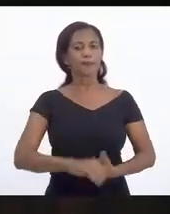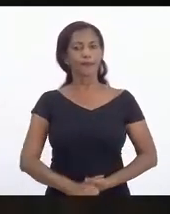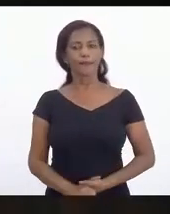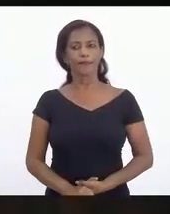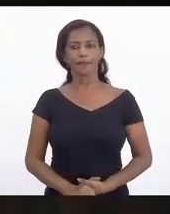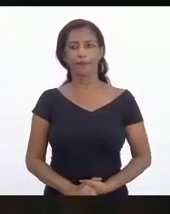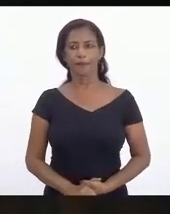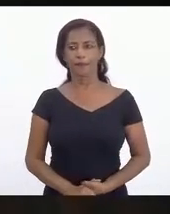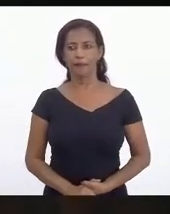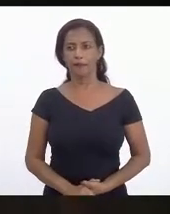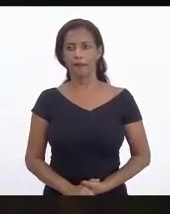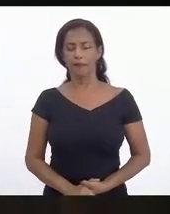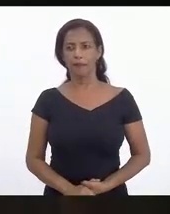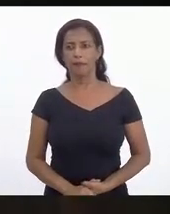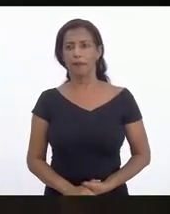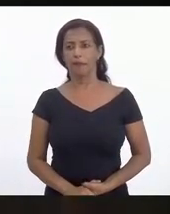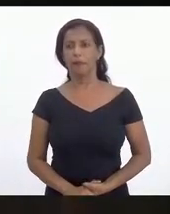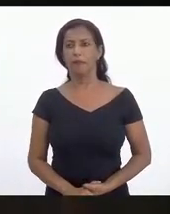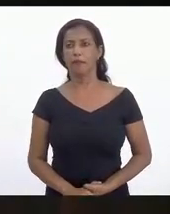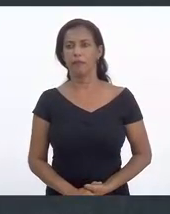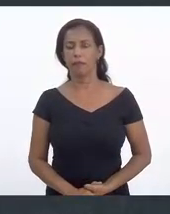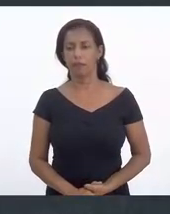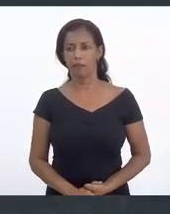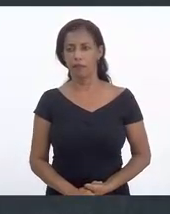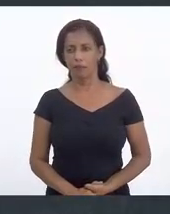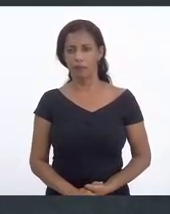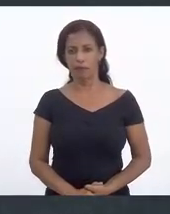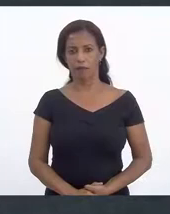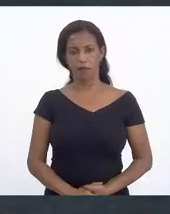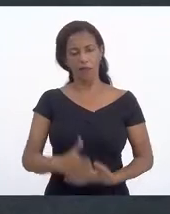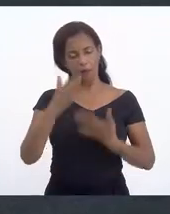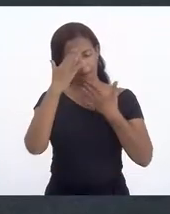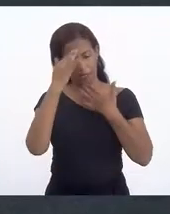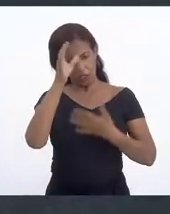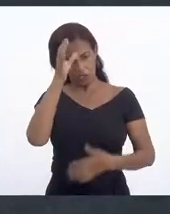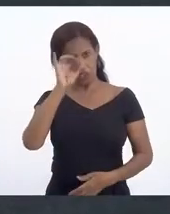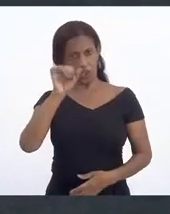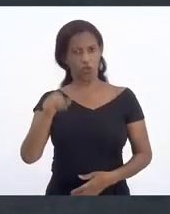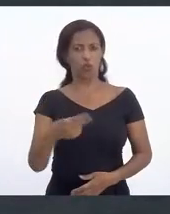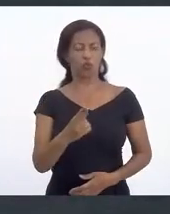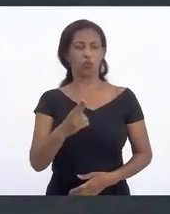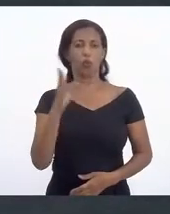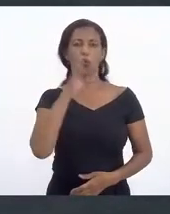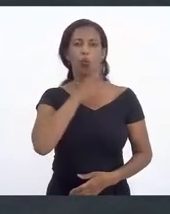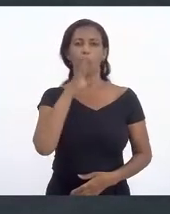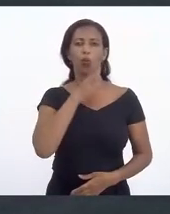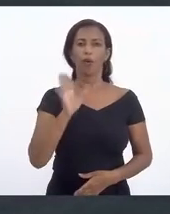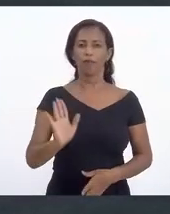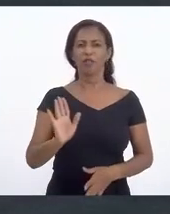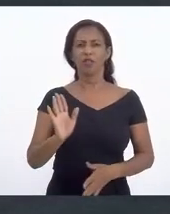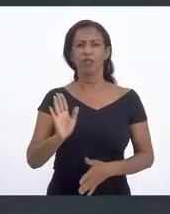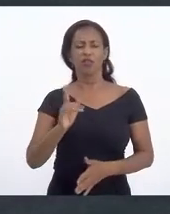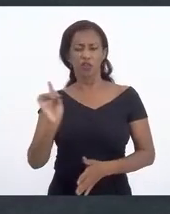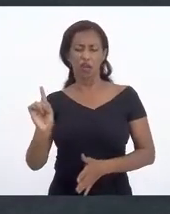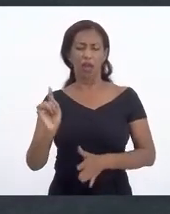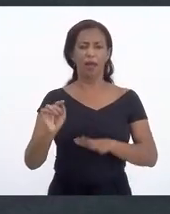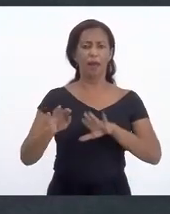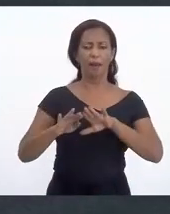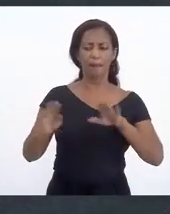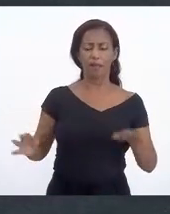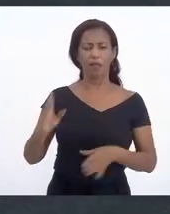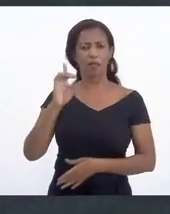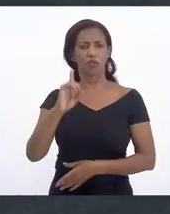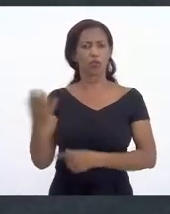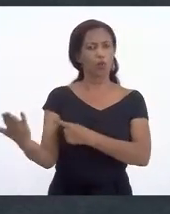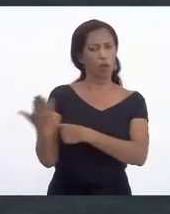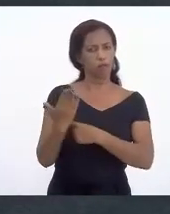Tem problema, vamos votar depois os dele. Obrigado, deputado Tia Ju. Esse requerimento de urgência, as assinaturas já foram colhidas, a mesa diretora, como sempre,